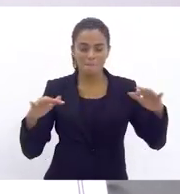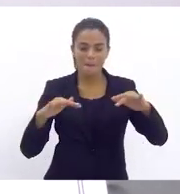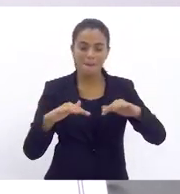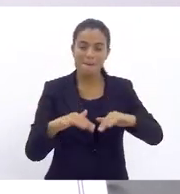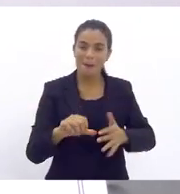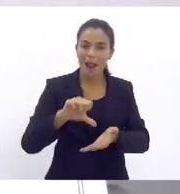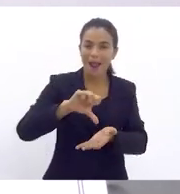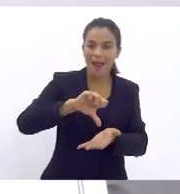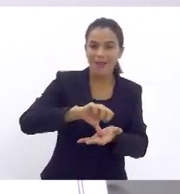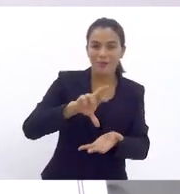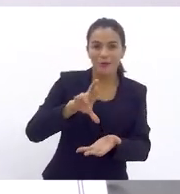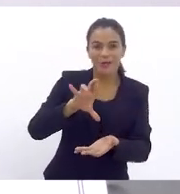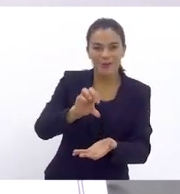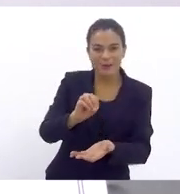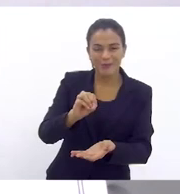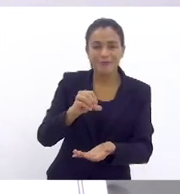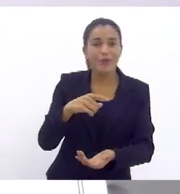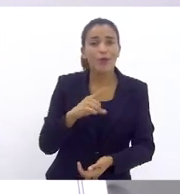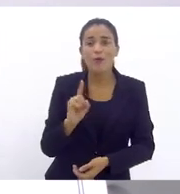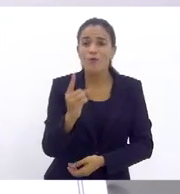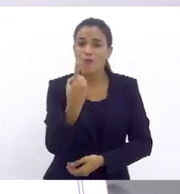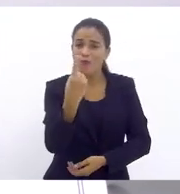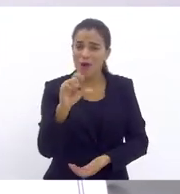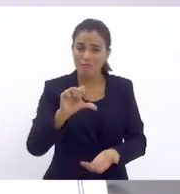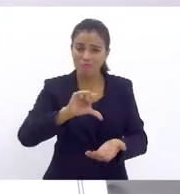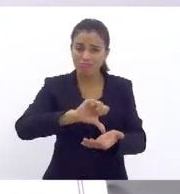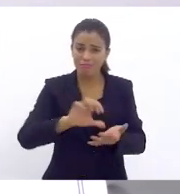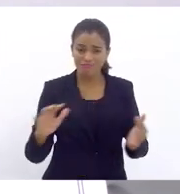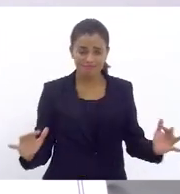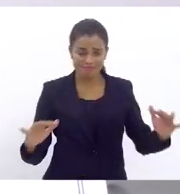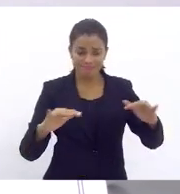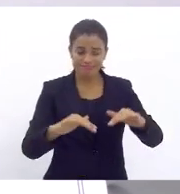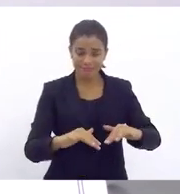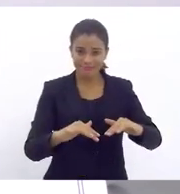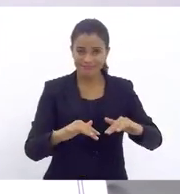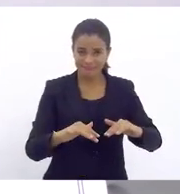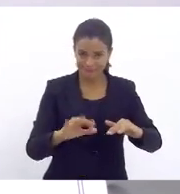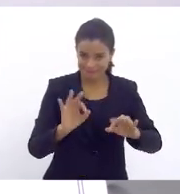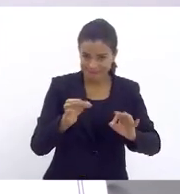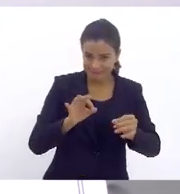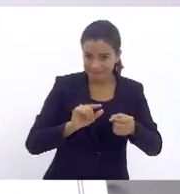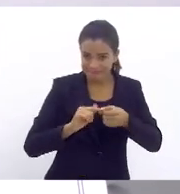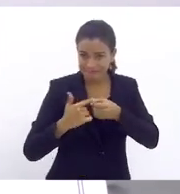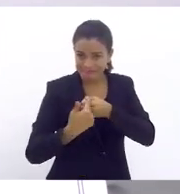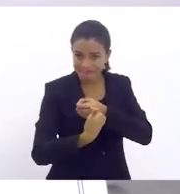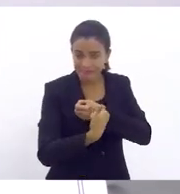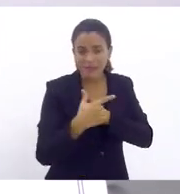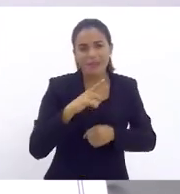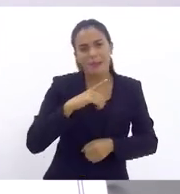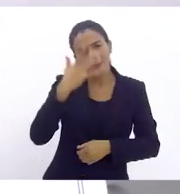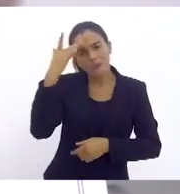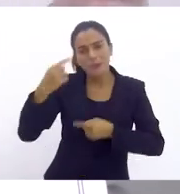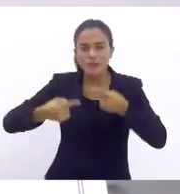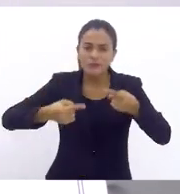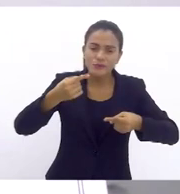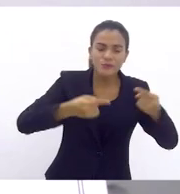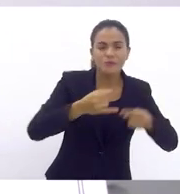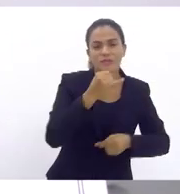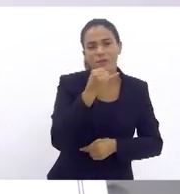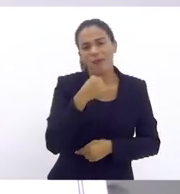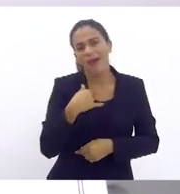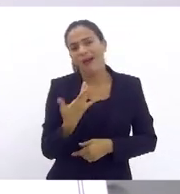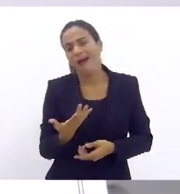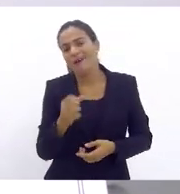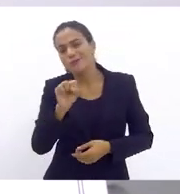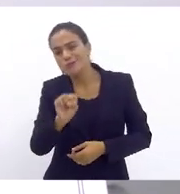metropolitana então basicamente nós temos uma centralidade que é a região metropolitana né gente até discurso tem gente que discute por exemplo sou